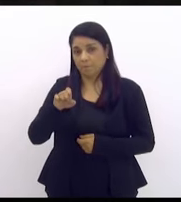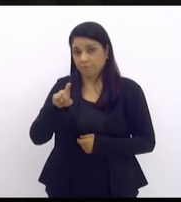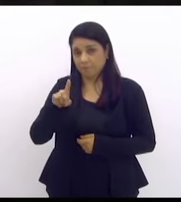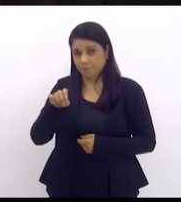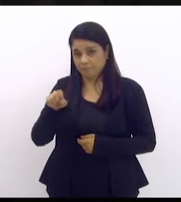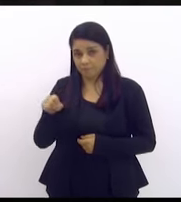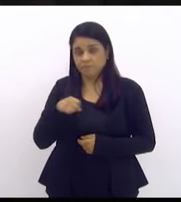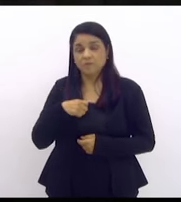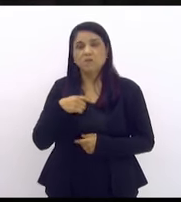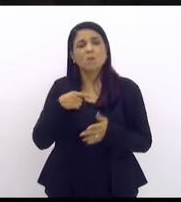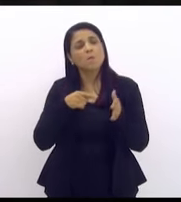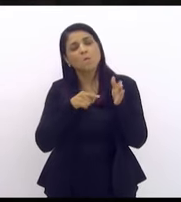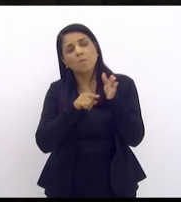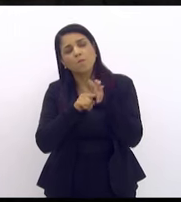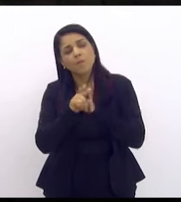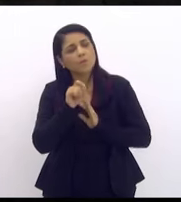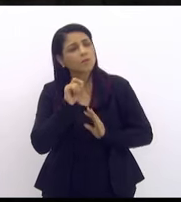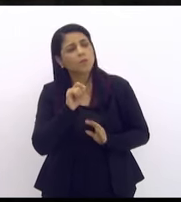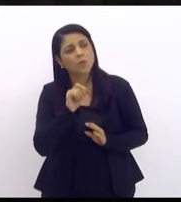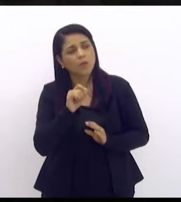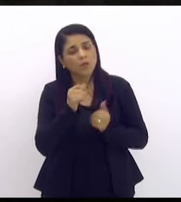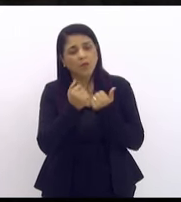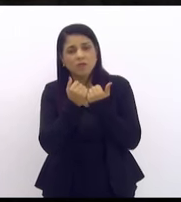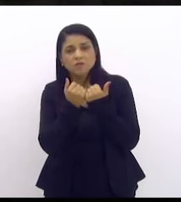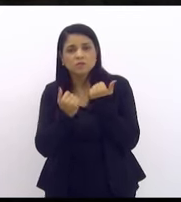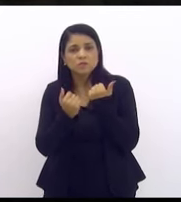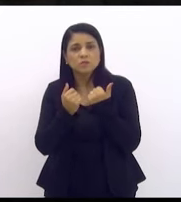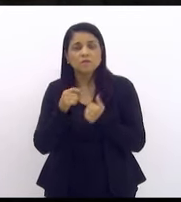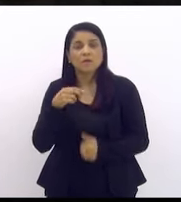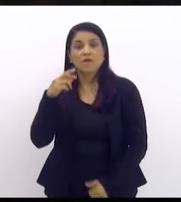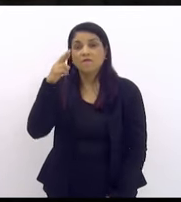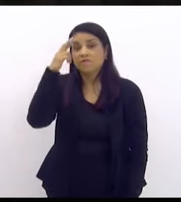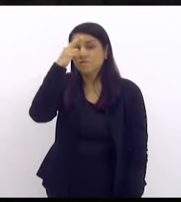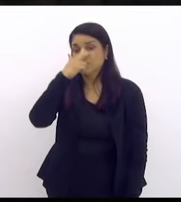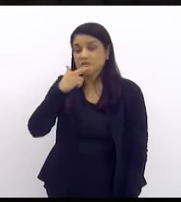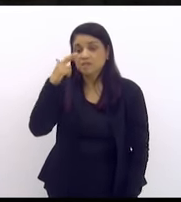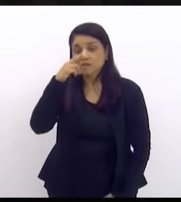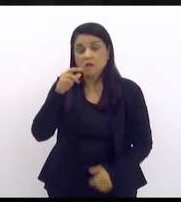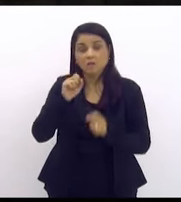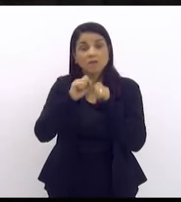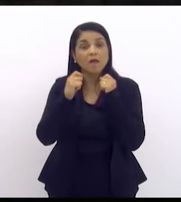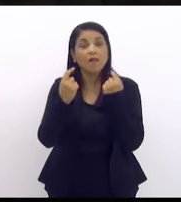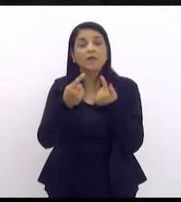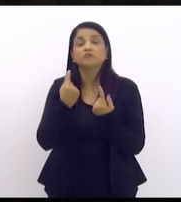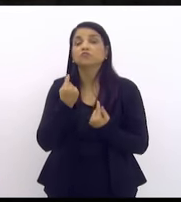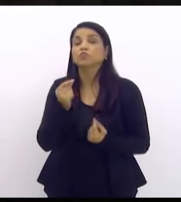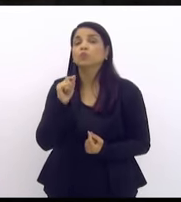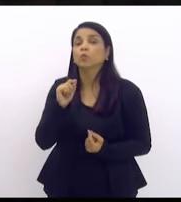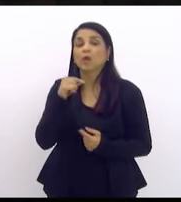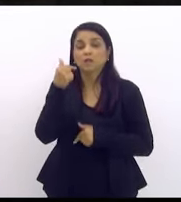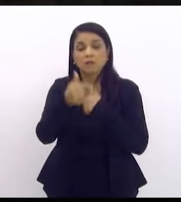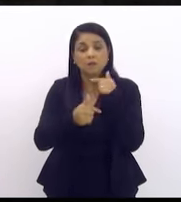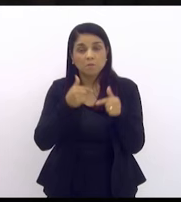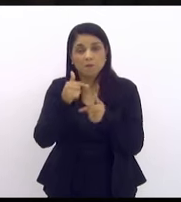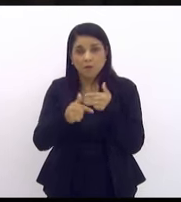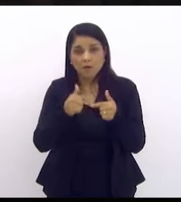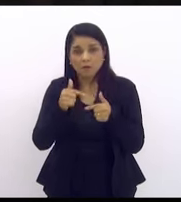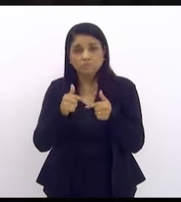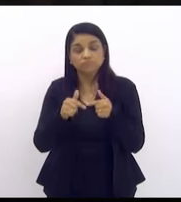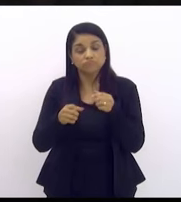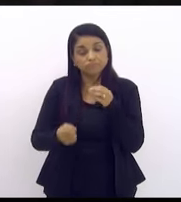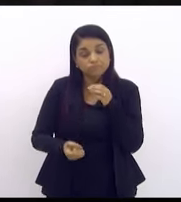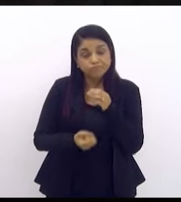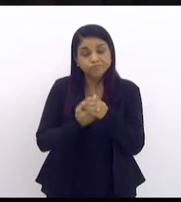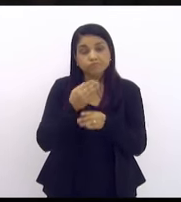queria perguntar para que serve a assessoria fiscal da casa. Para que serve hoje a assessoria fiscal constituída